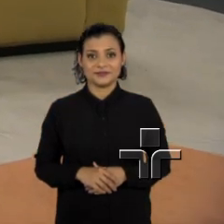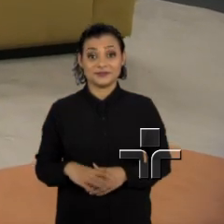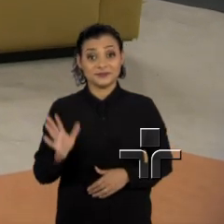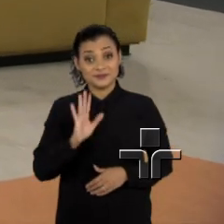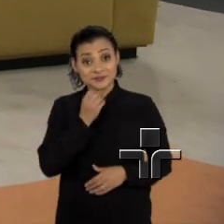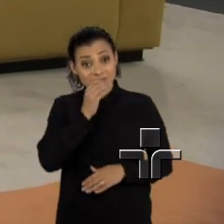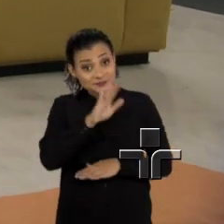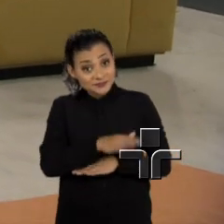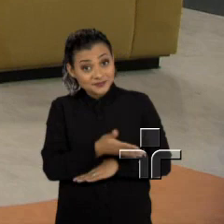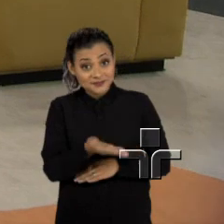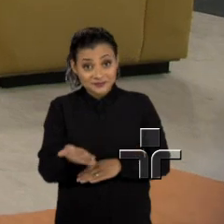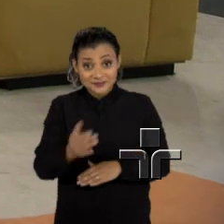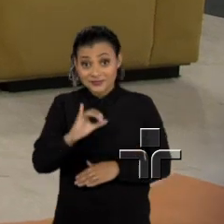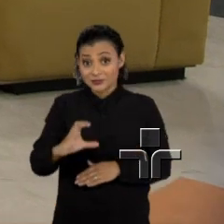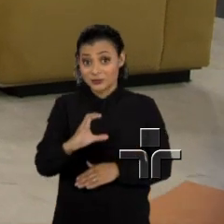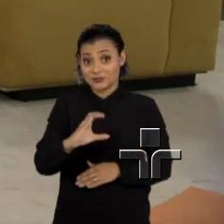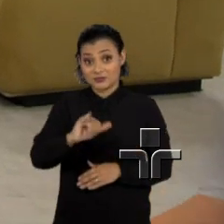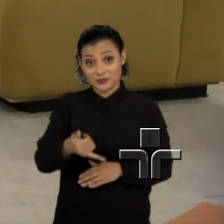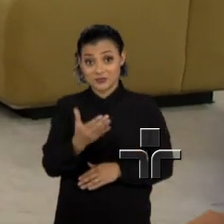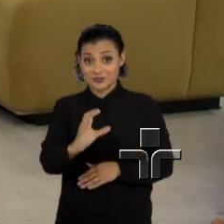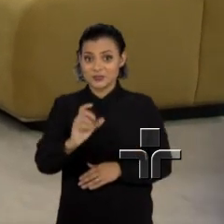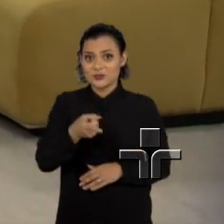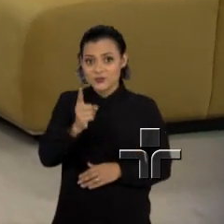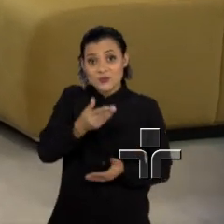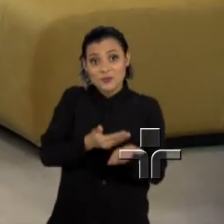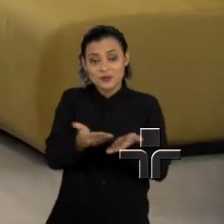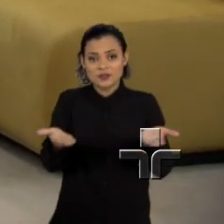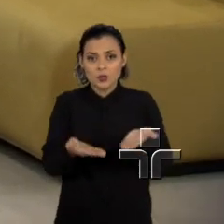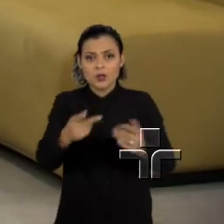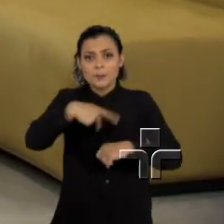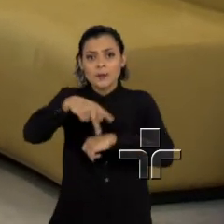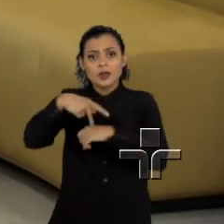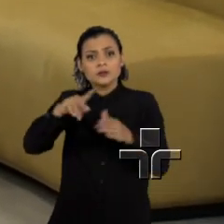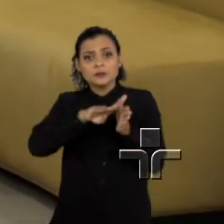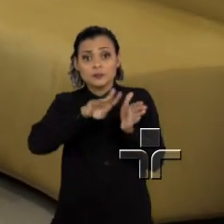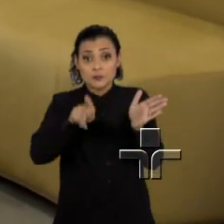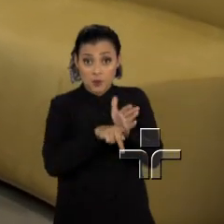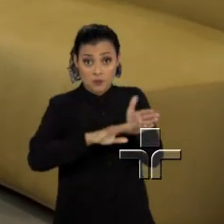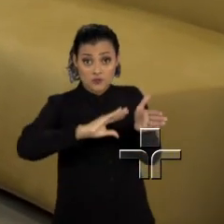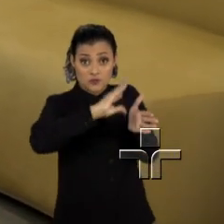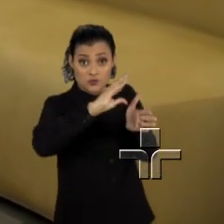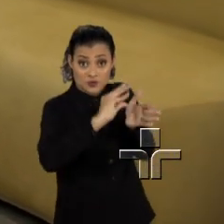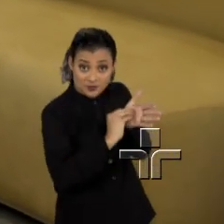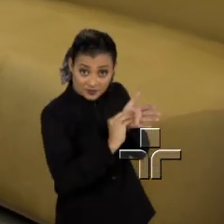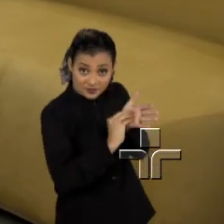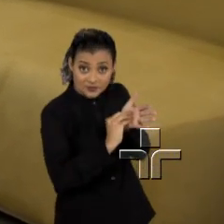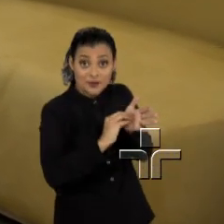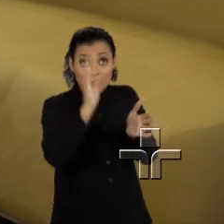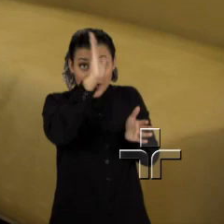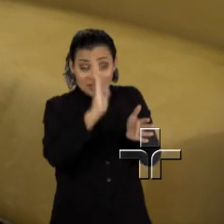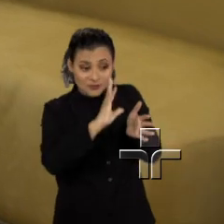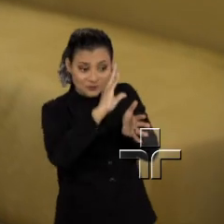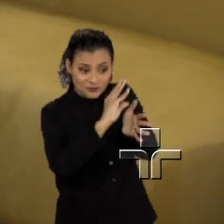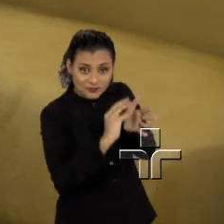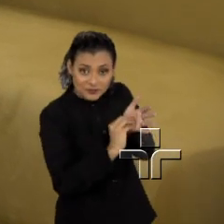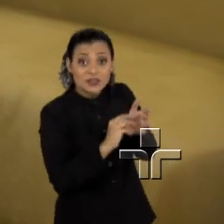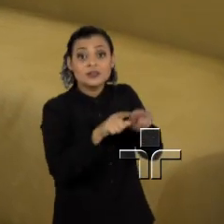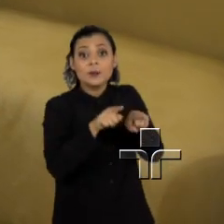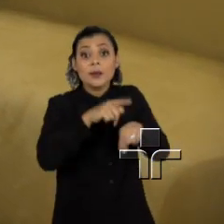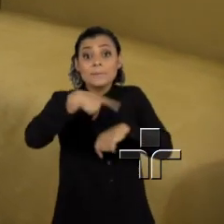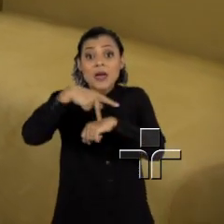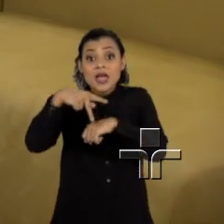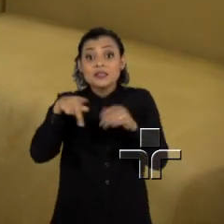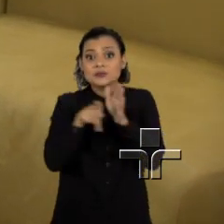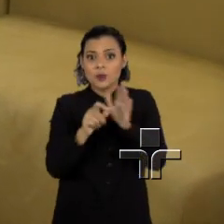Olá, boa tarde. Boa tarde. O JC1 começa agora. Países da região amazônica vão se reunir para definir em bloco a gestão